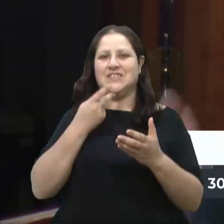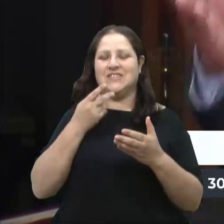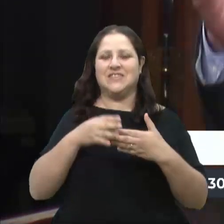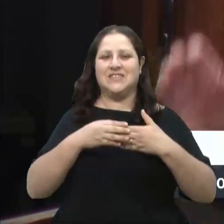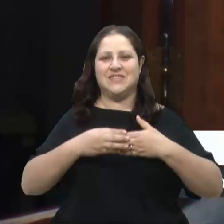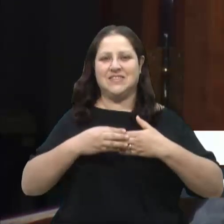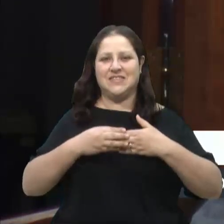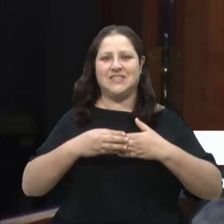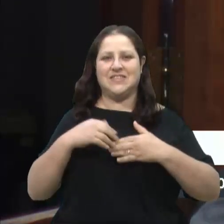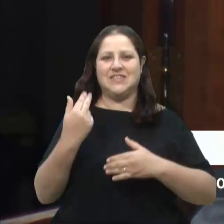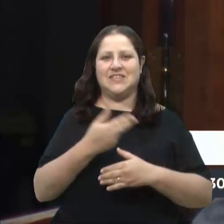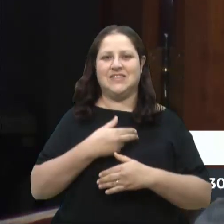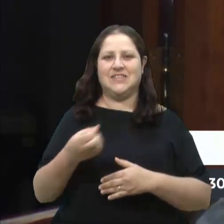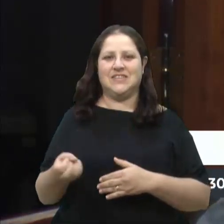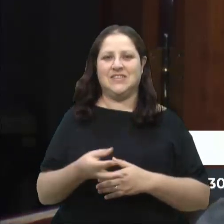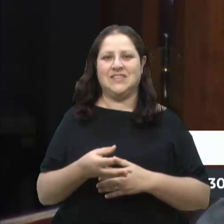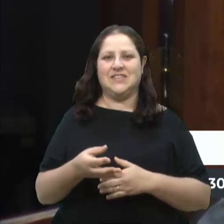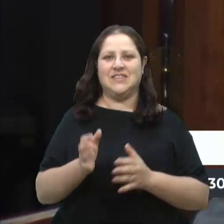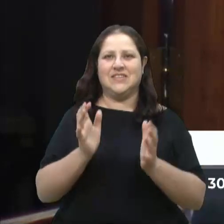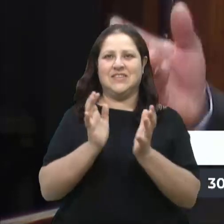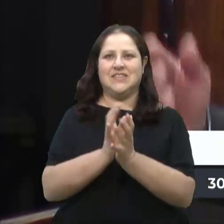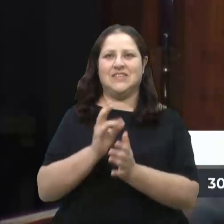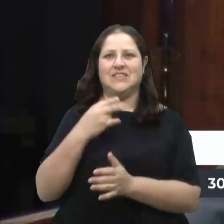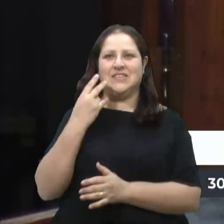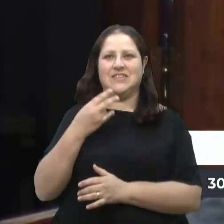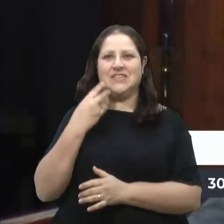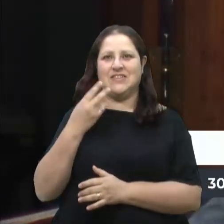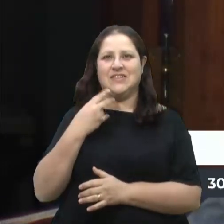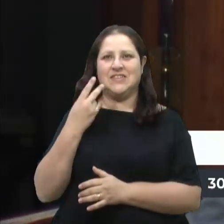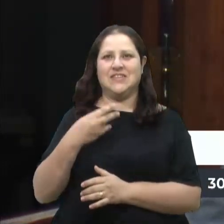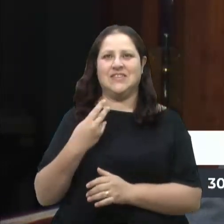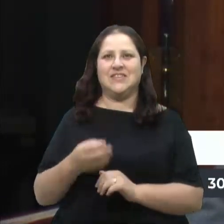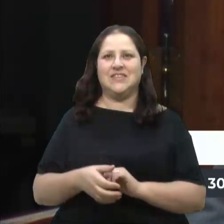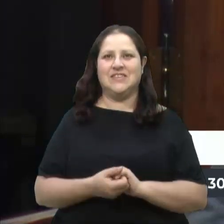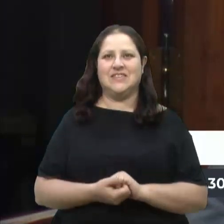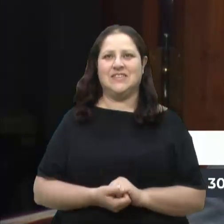cumprimentar o nosso novo colega vereador Meneguzzi, seja muito bem-vindo.